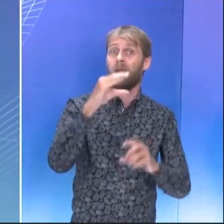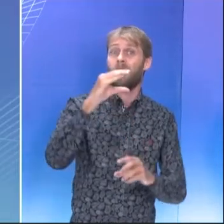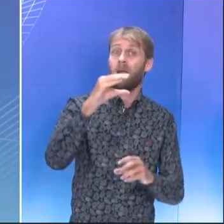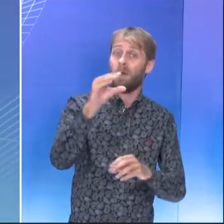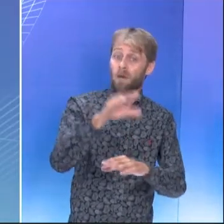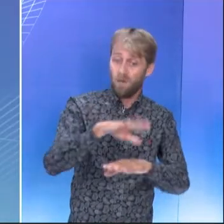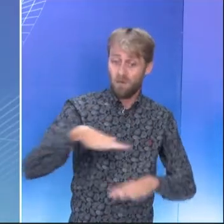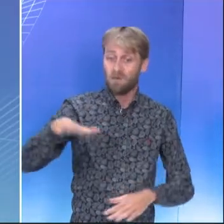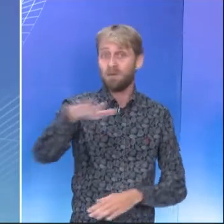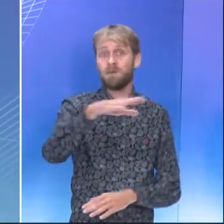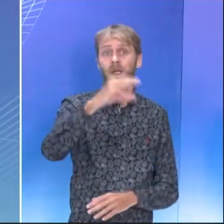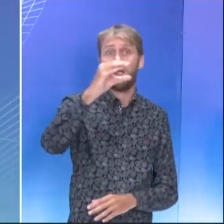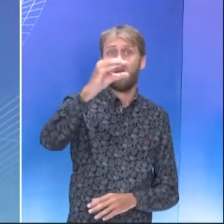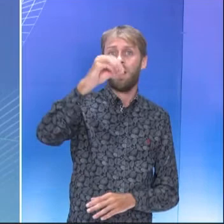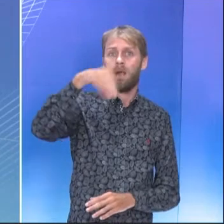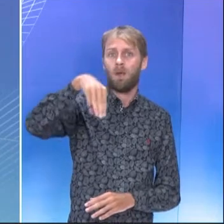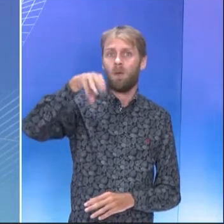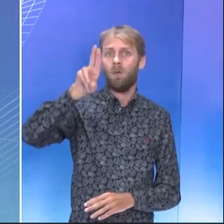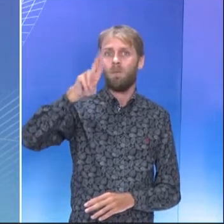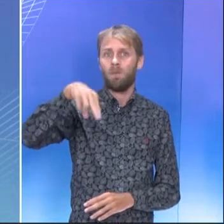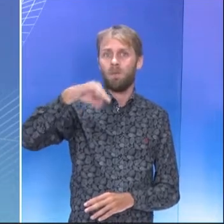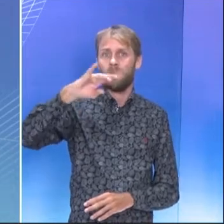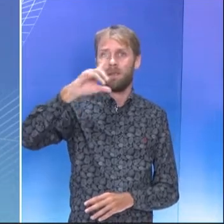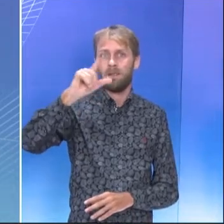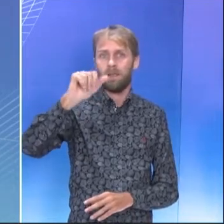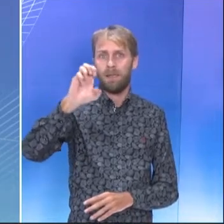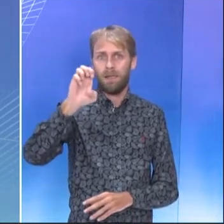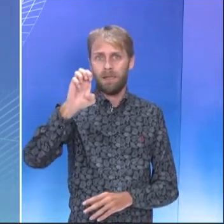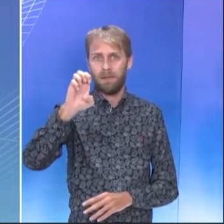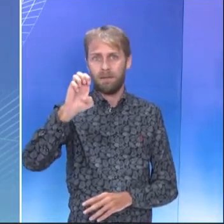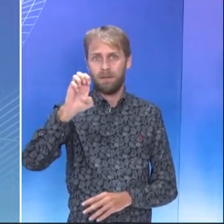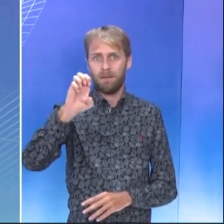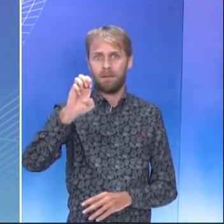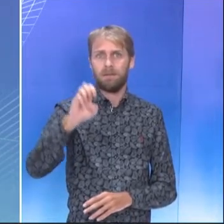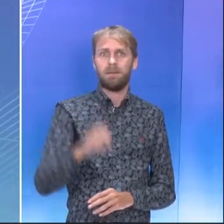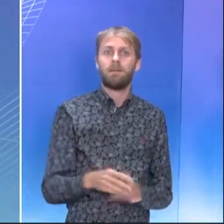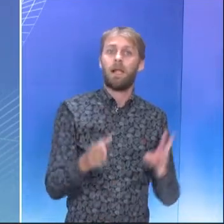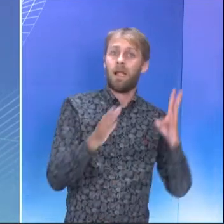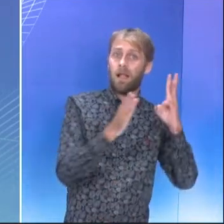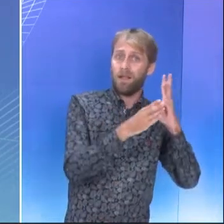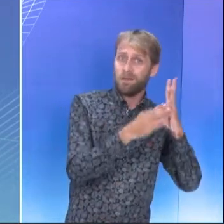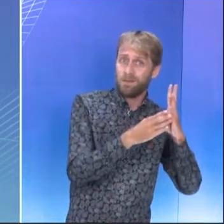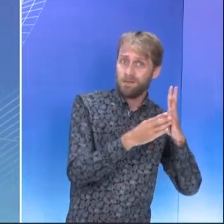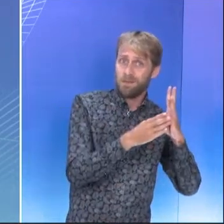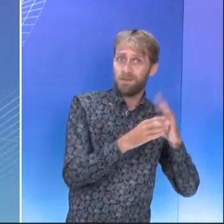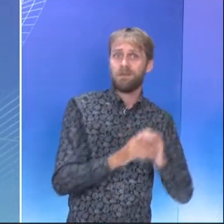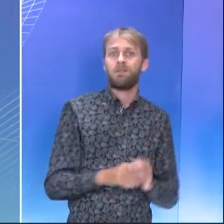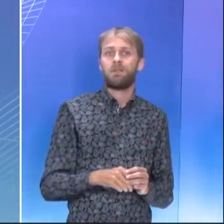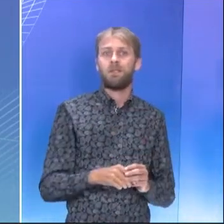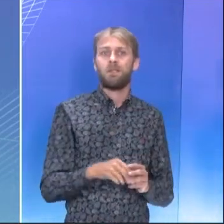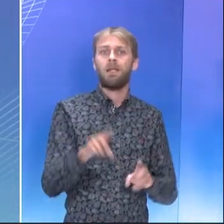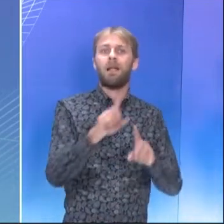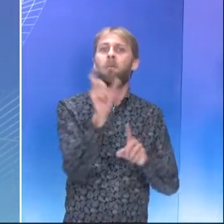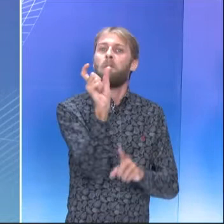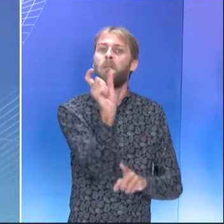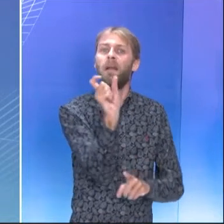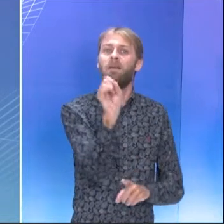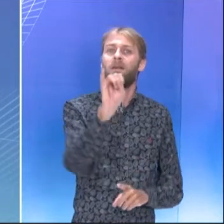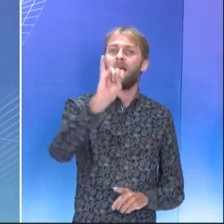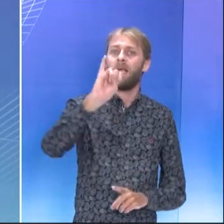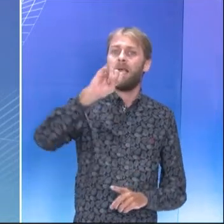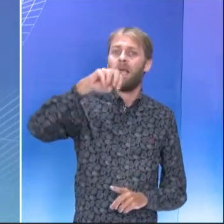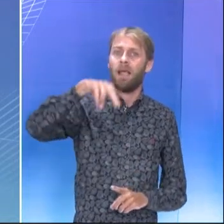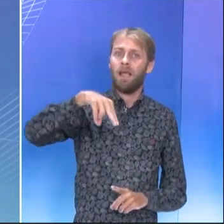né? Chamar indígena de índio ou comunidade de tribo, ele já tem denotado um certo